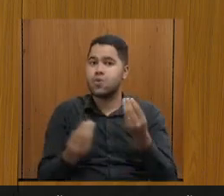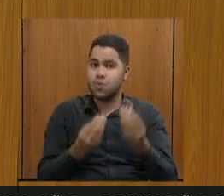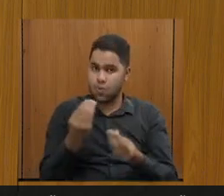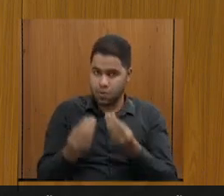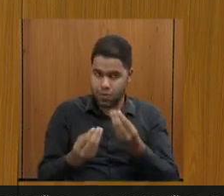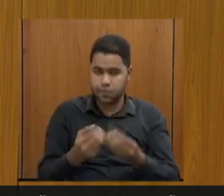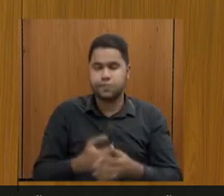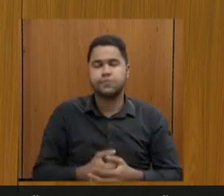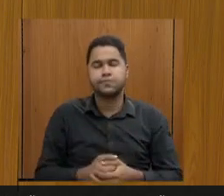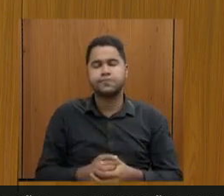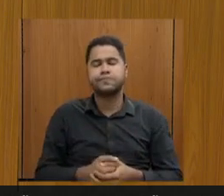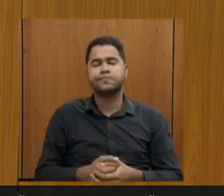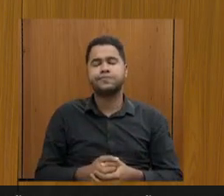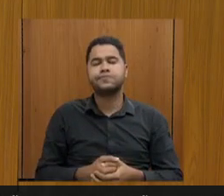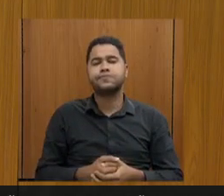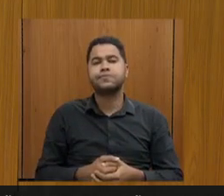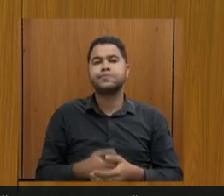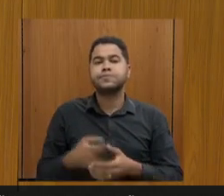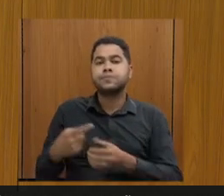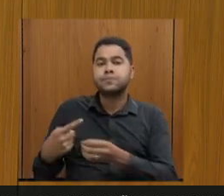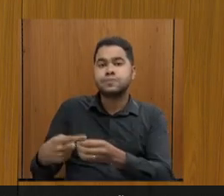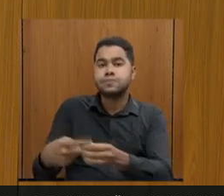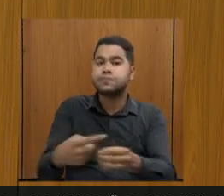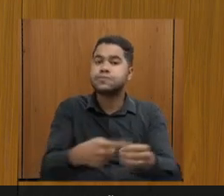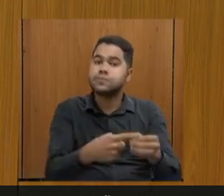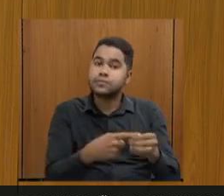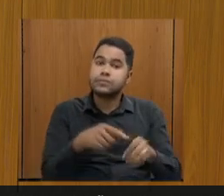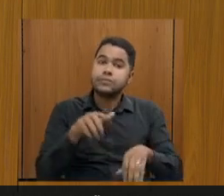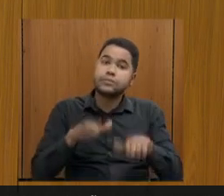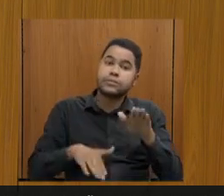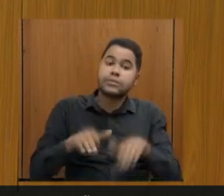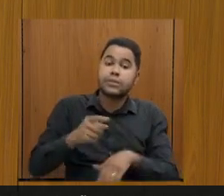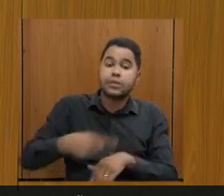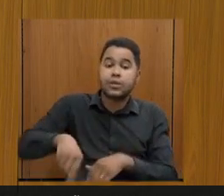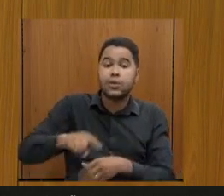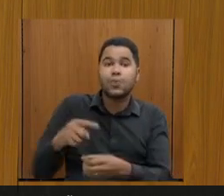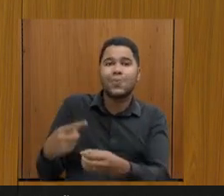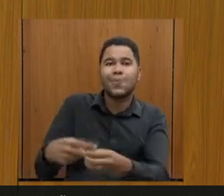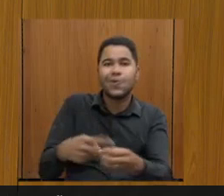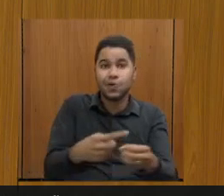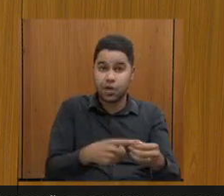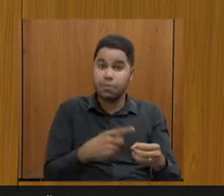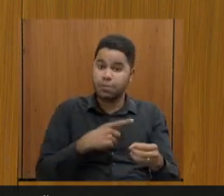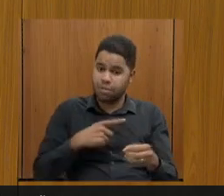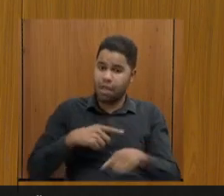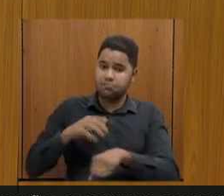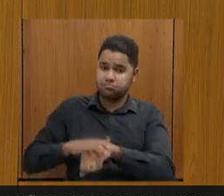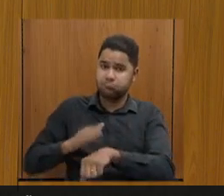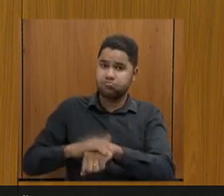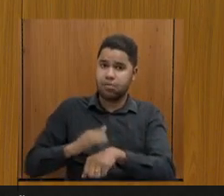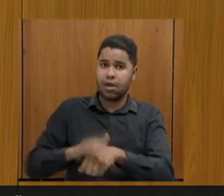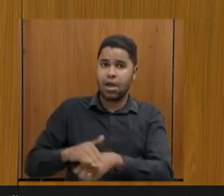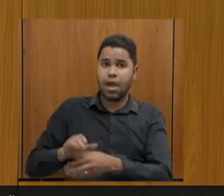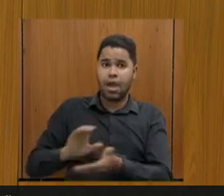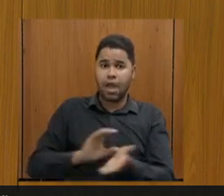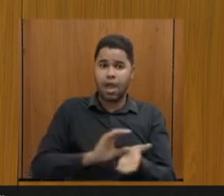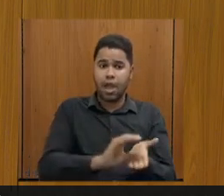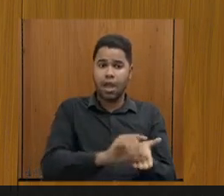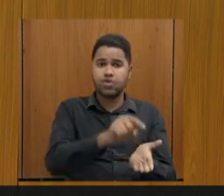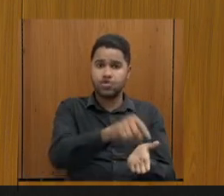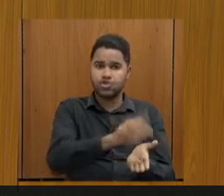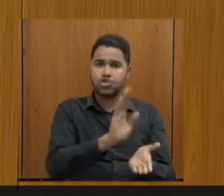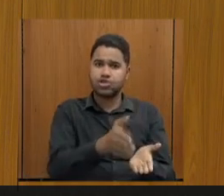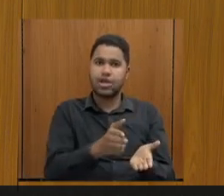Essa gestão aos municípios e que muita das vezes municípios tem recursos secretário Fernando